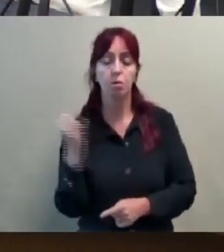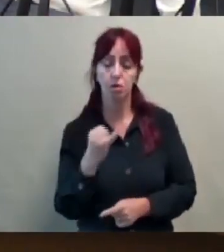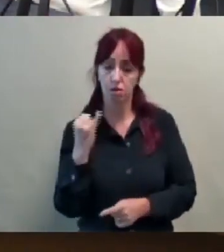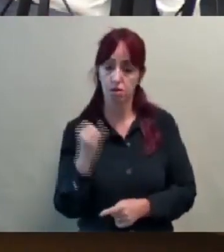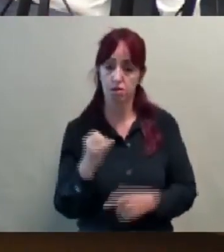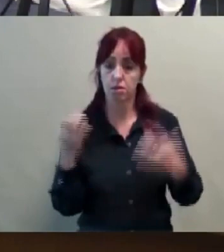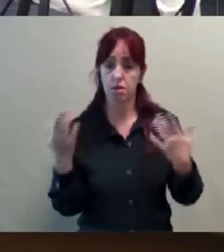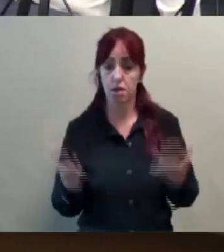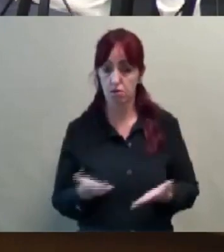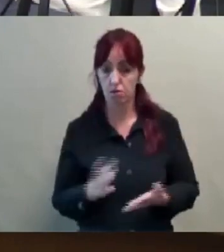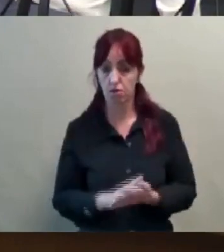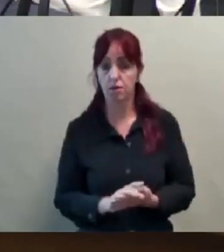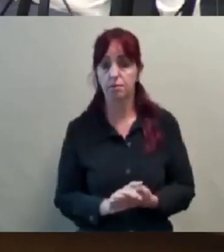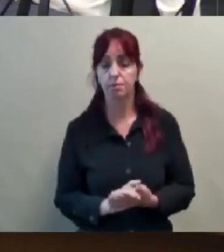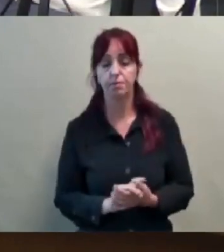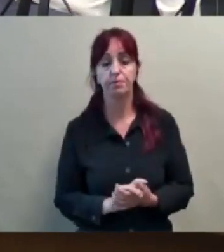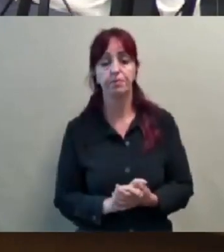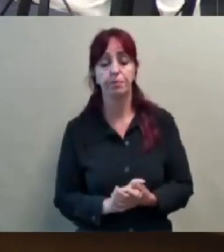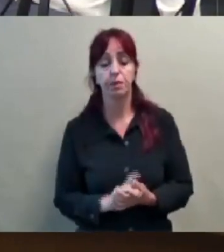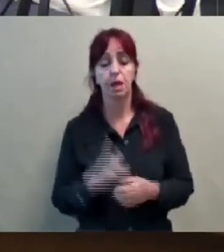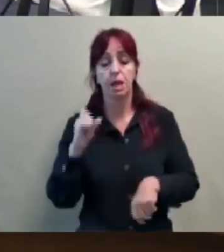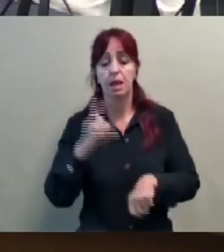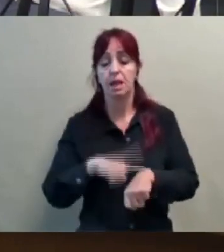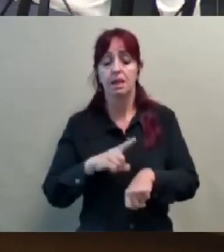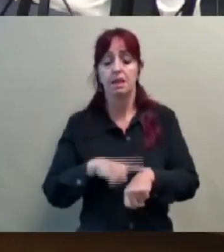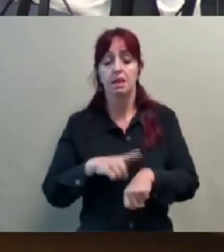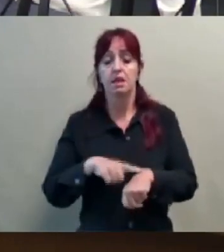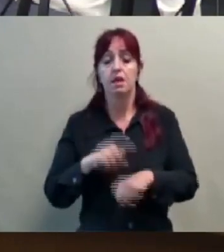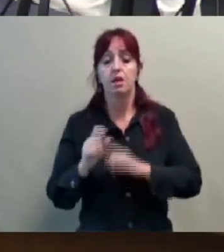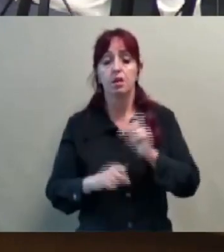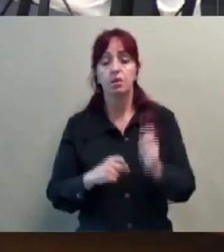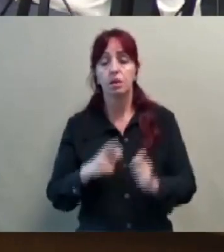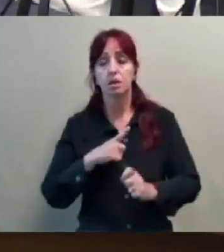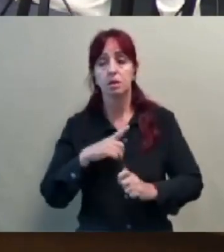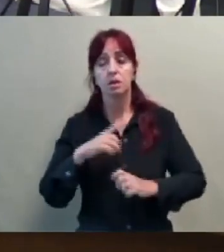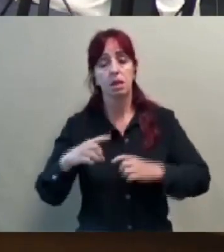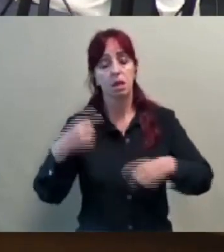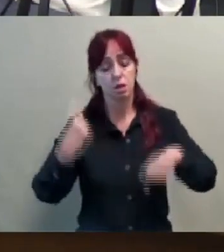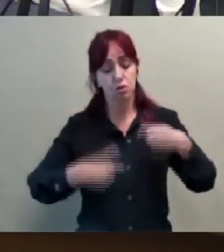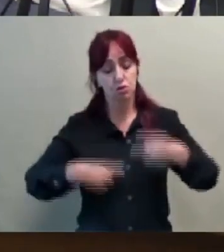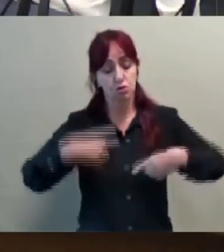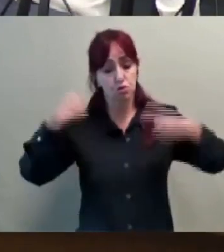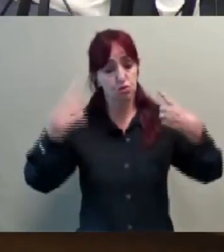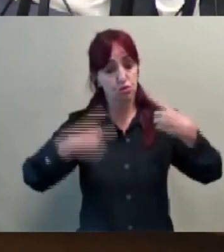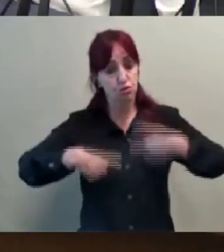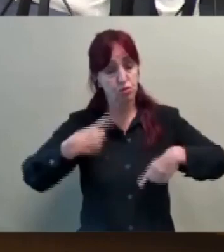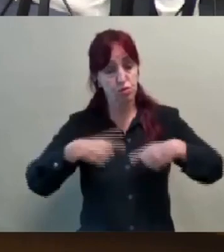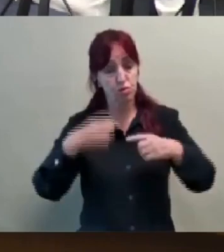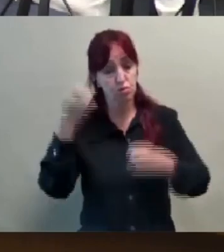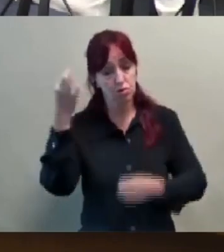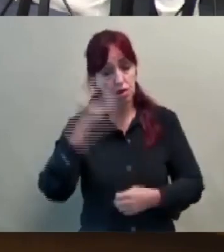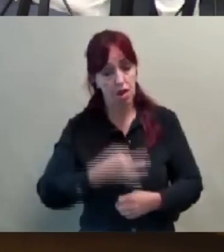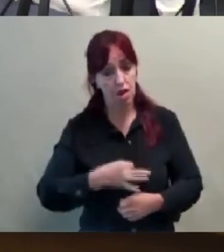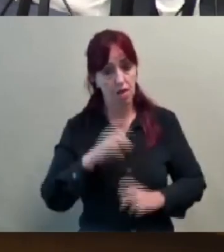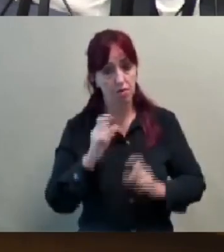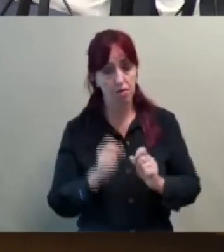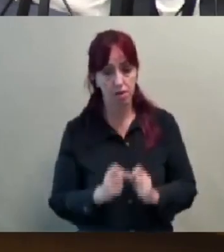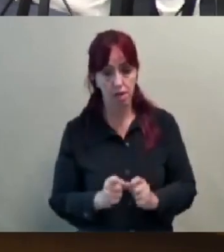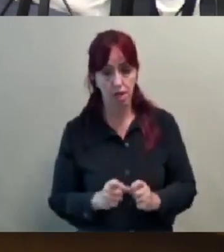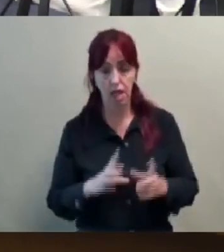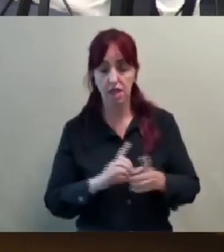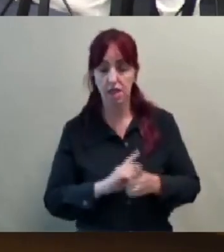Agora, pelo outro lado, está na hora da gente trazer uma discussão séria nessa cidade sobre